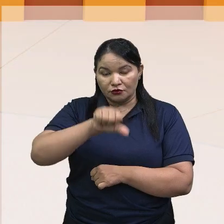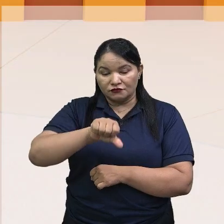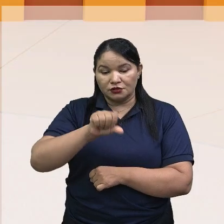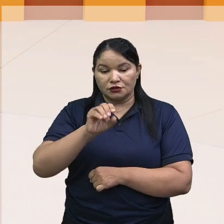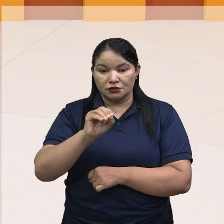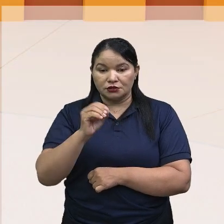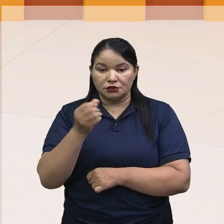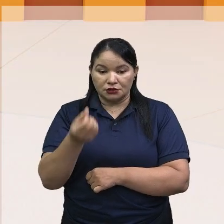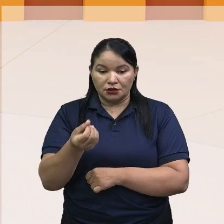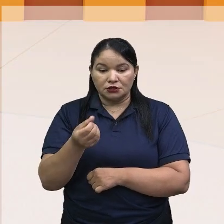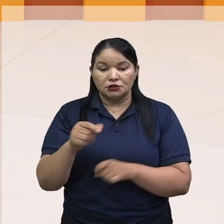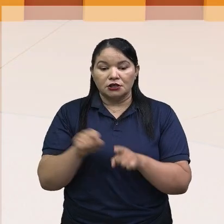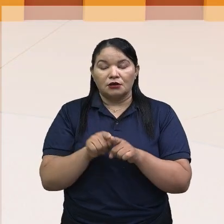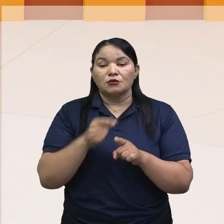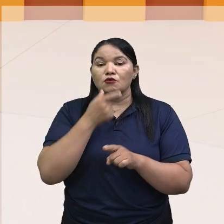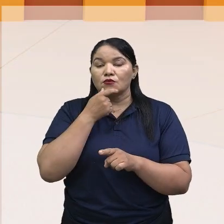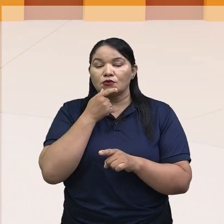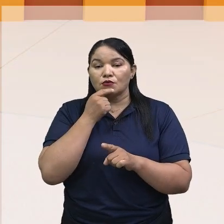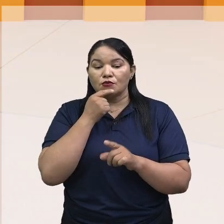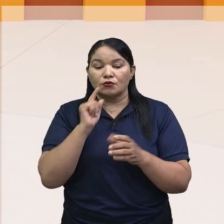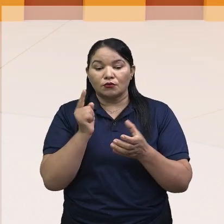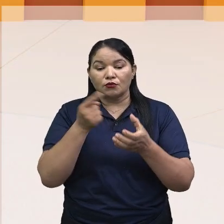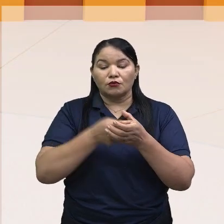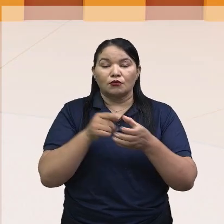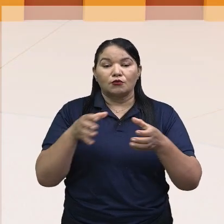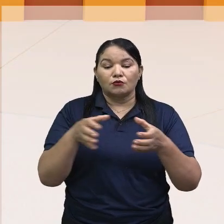o Convênio de Taubaté, que é ali